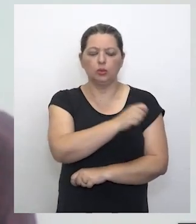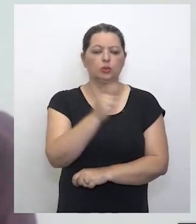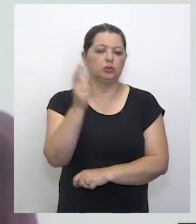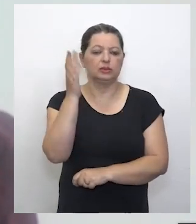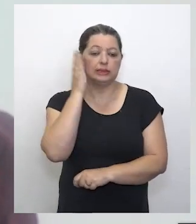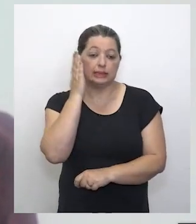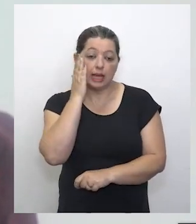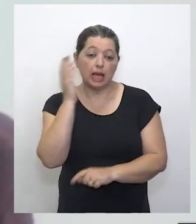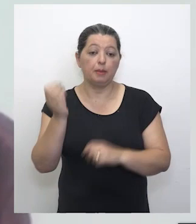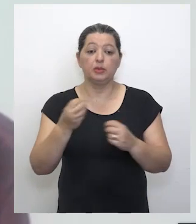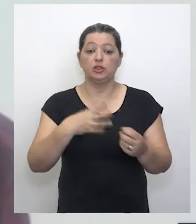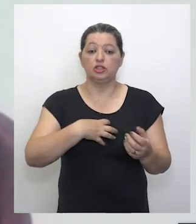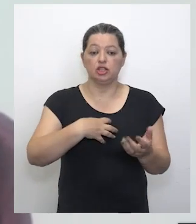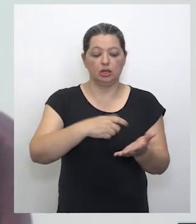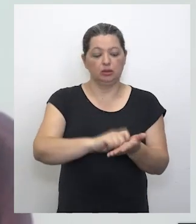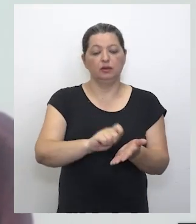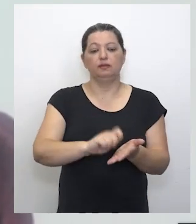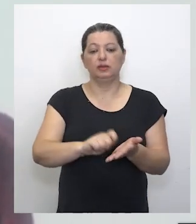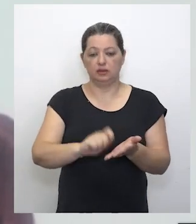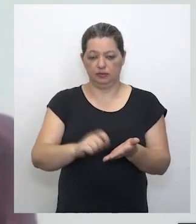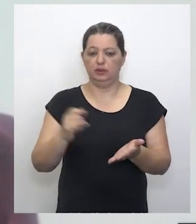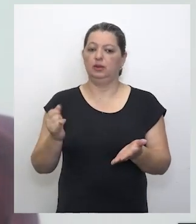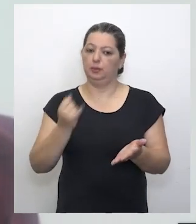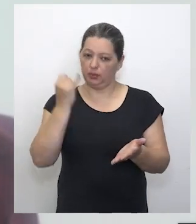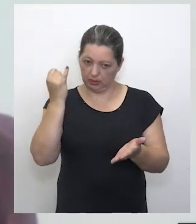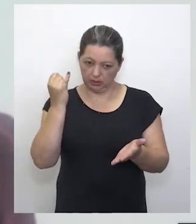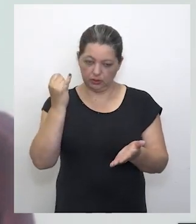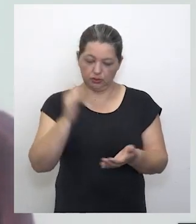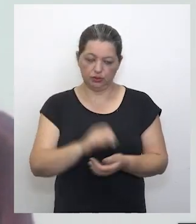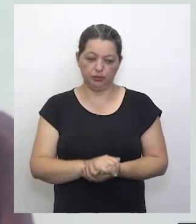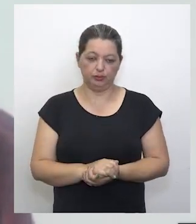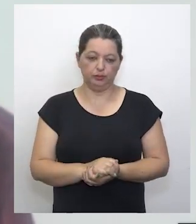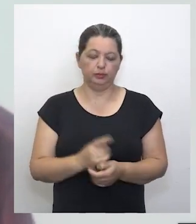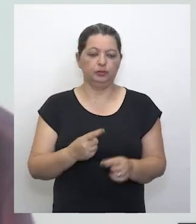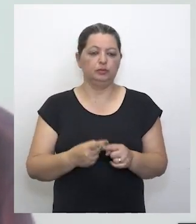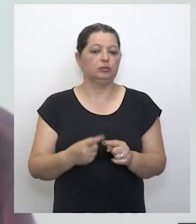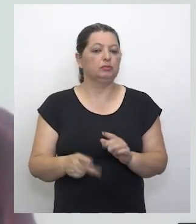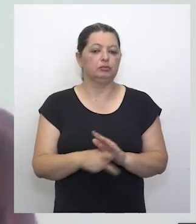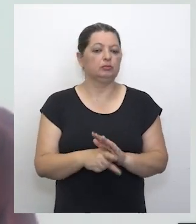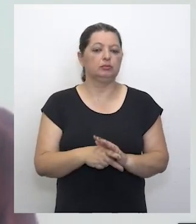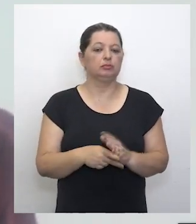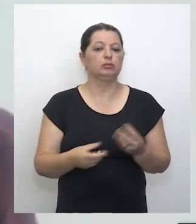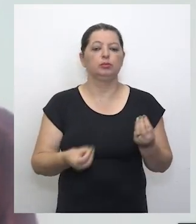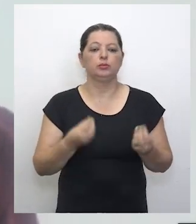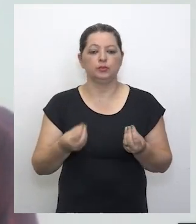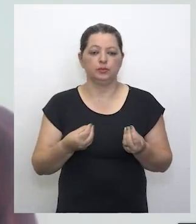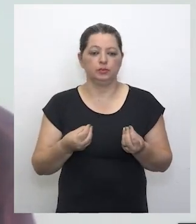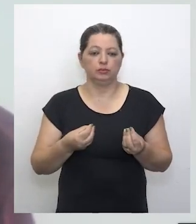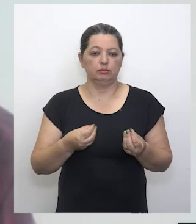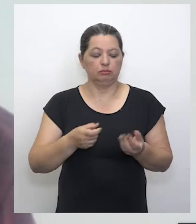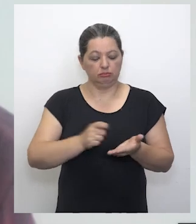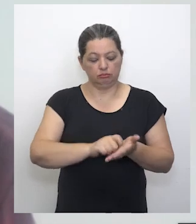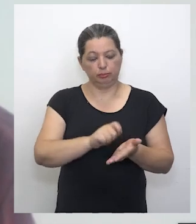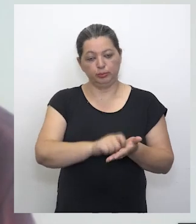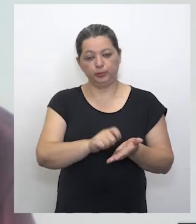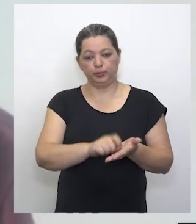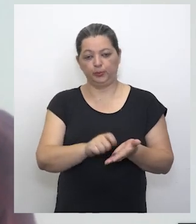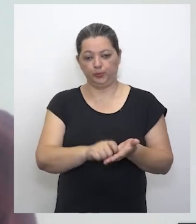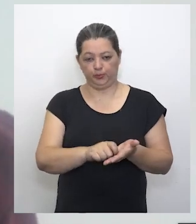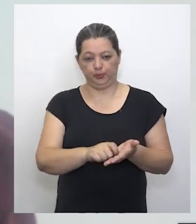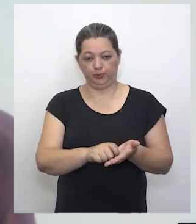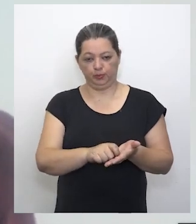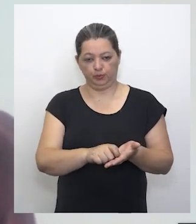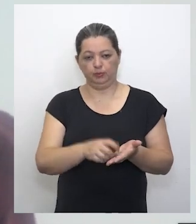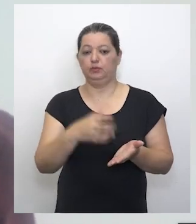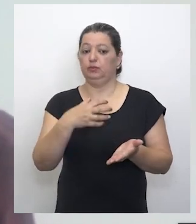como ele vai escrever também é muito importante, né? Porque é a maneira como ele vai escrever é uma forma